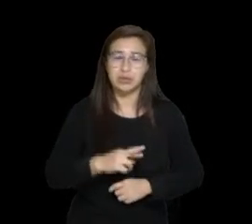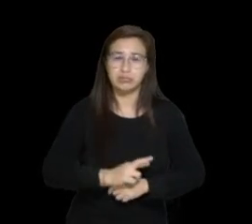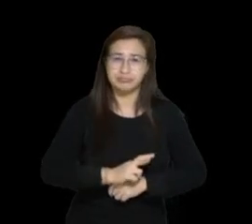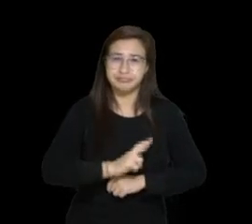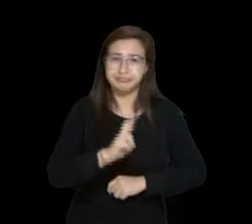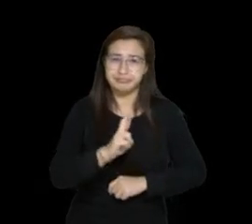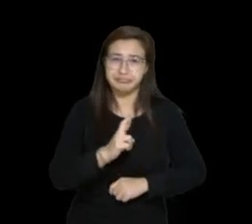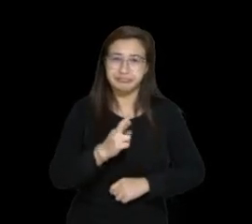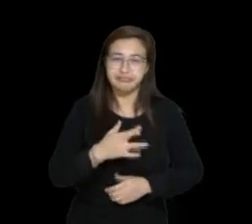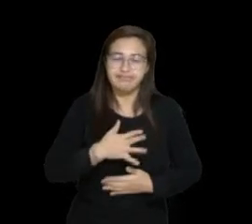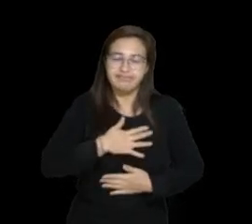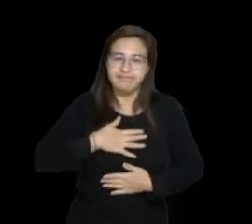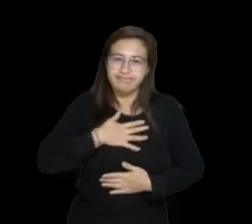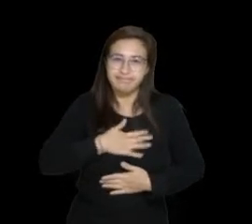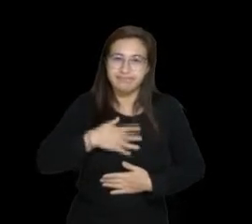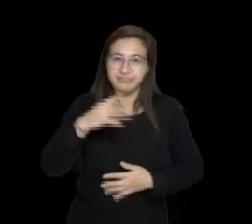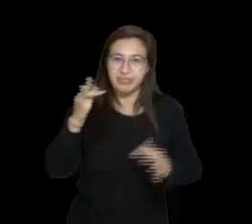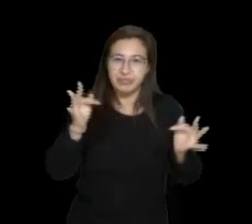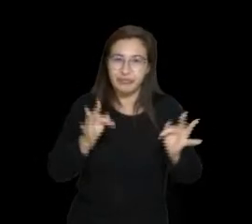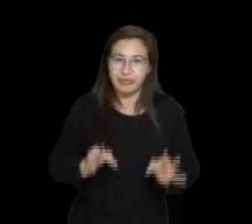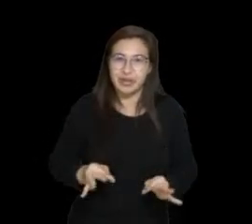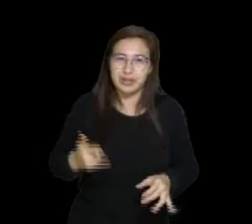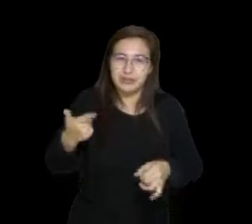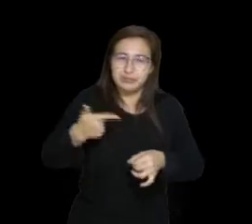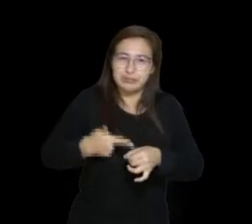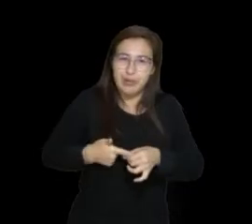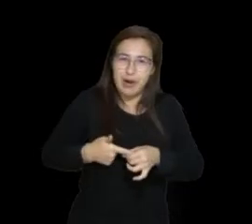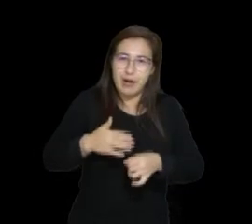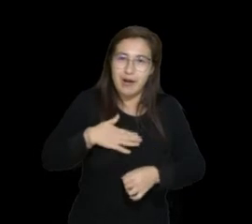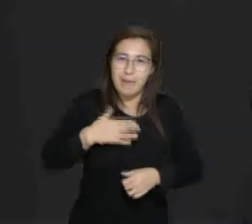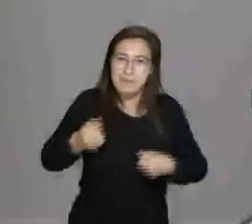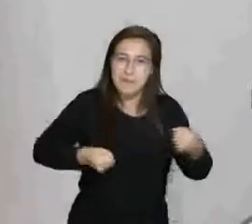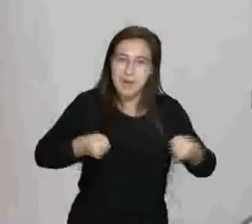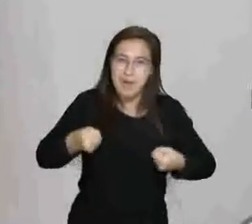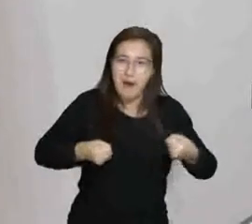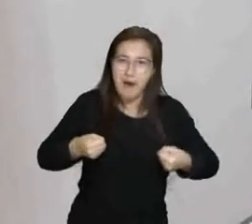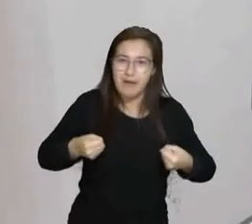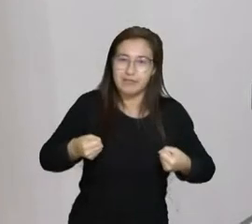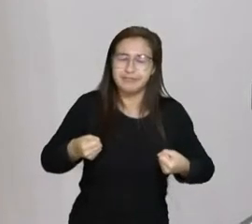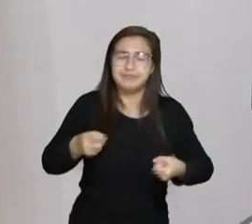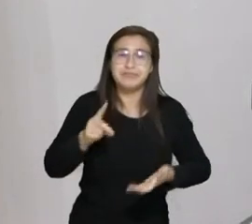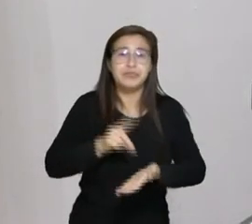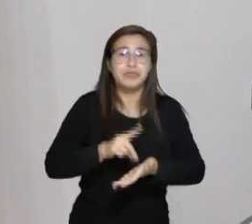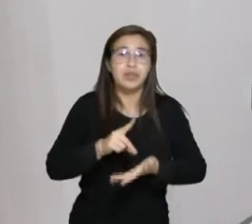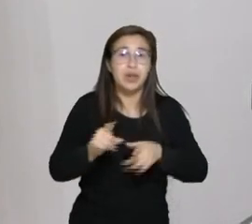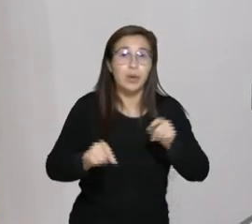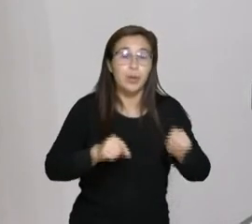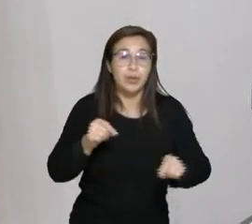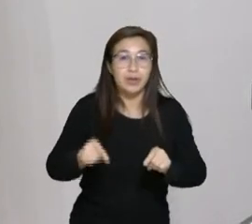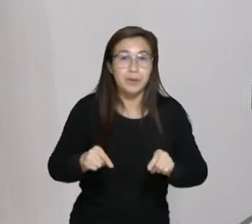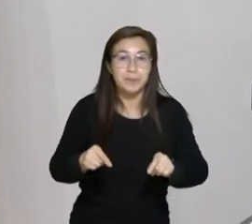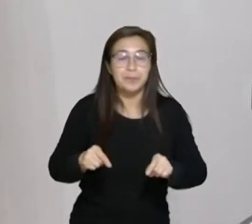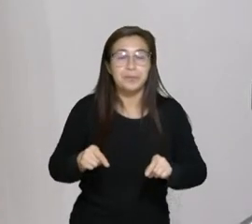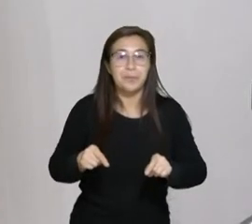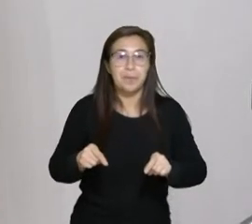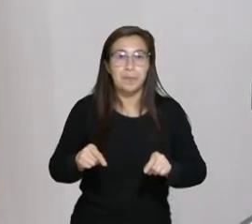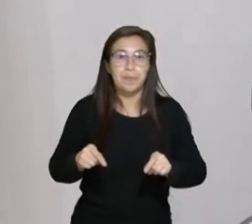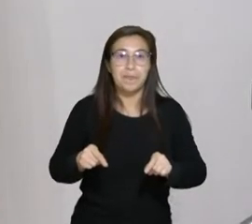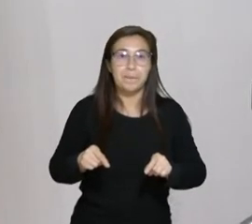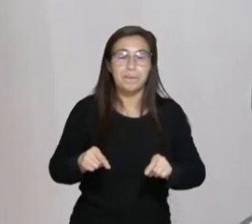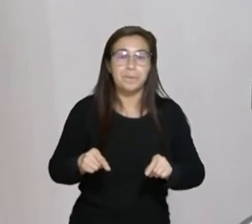sentir um prazer imenso quando abastecer o carro é bem verdade também senhores que quando foi